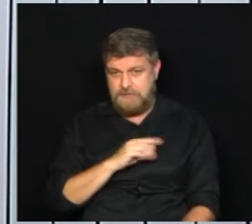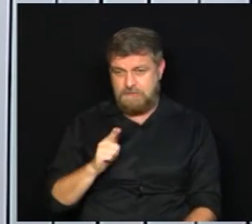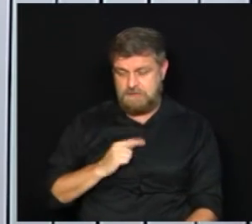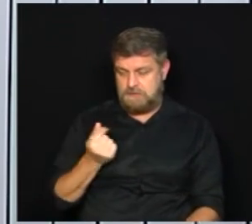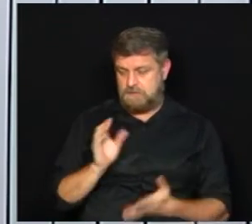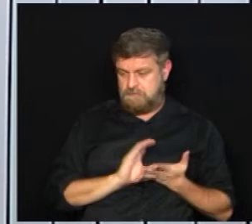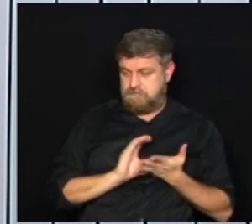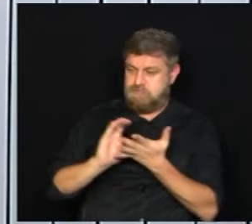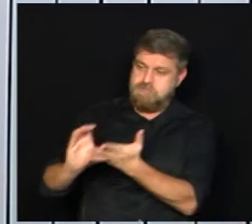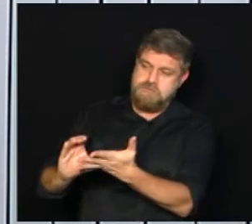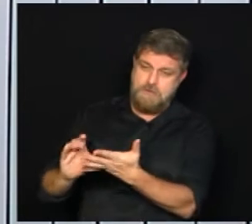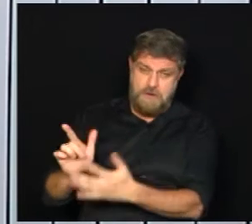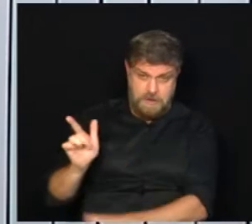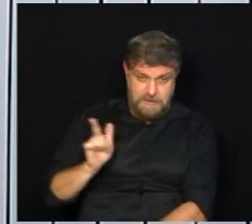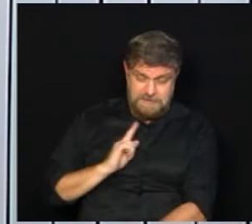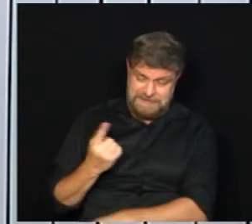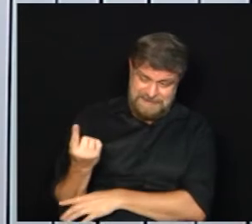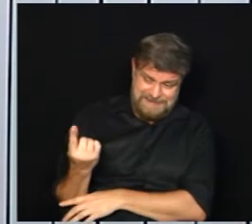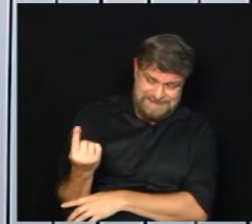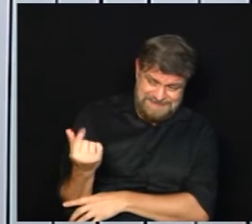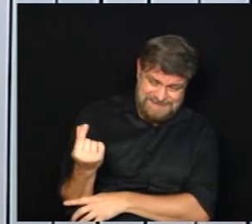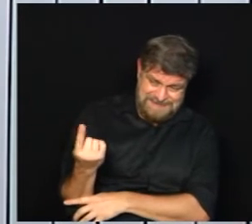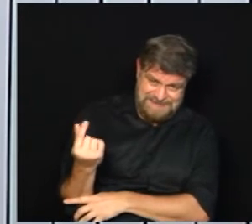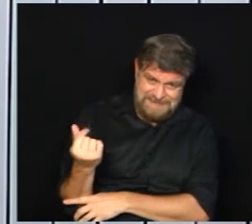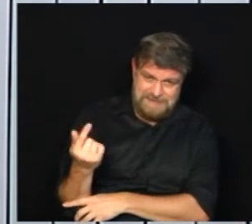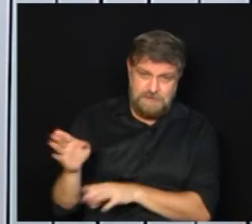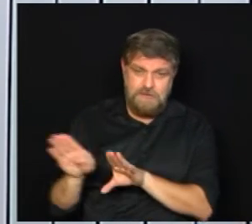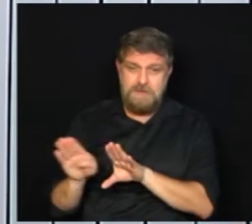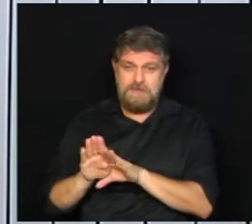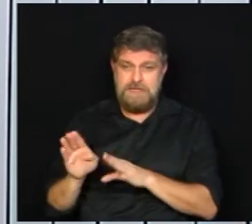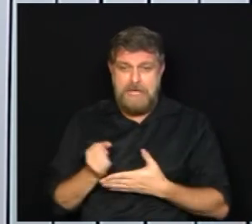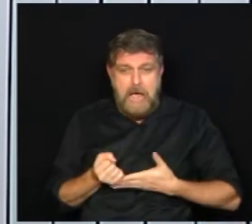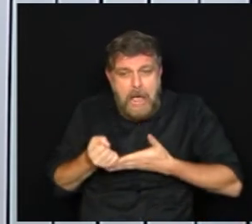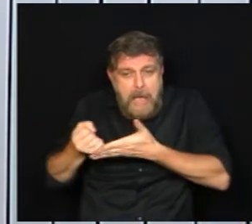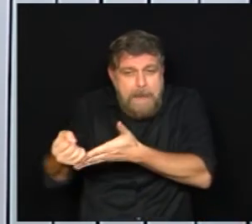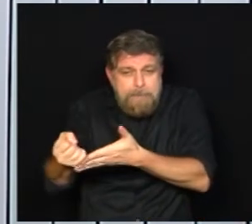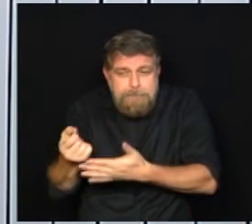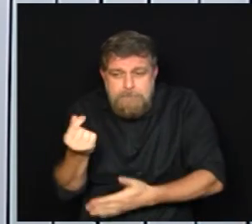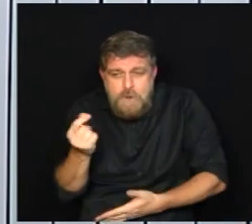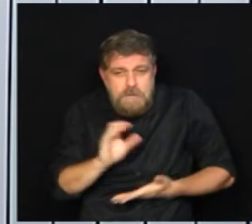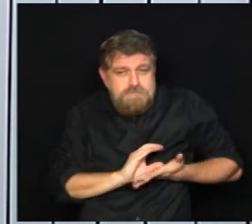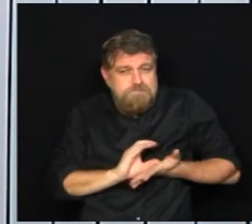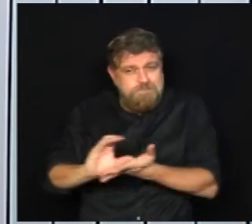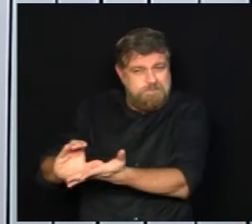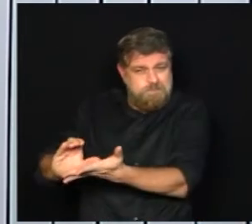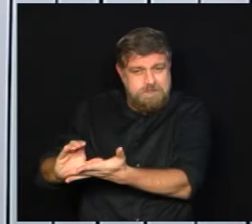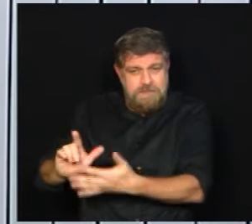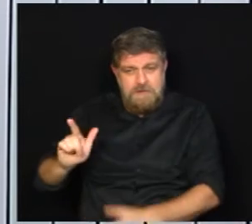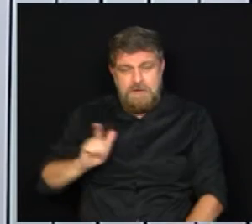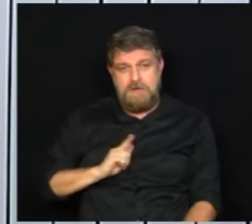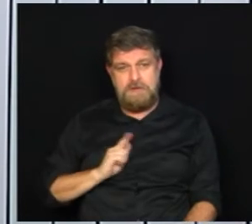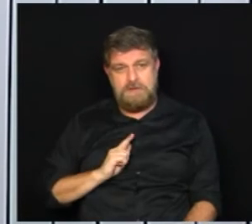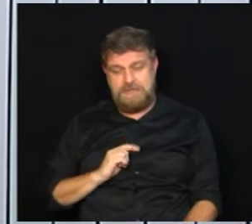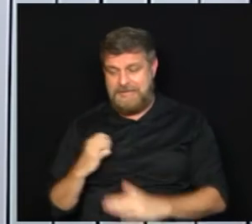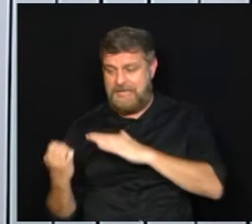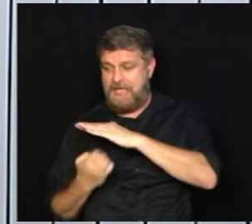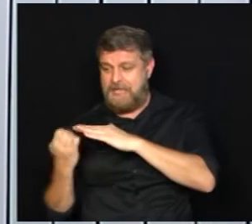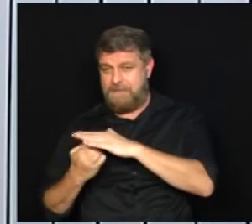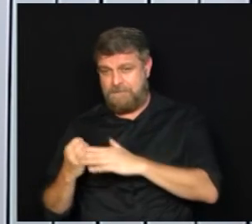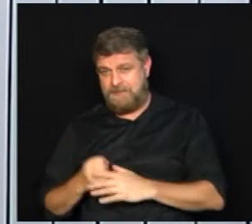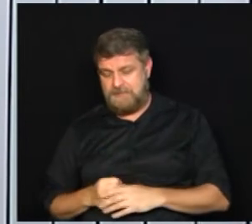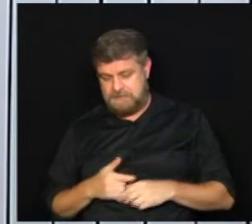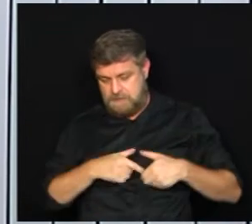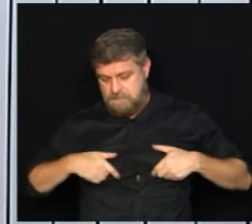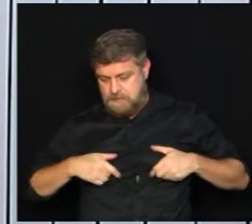um salário? Vocês têm bolsa atleta, bolsa pódio? Tem ajuda de patrocinador? Como é que